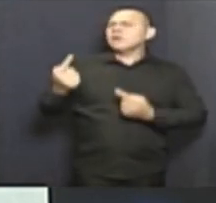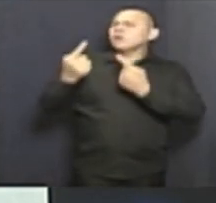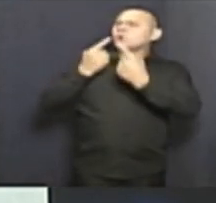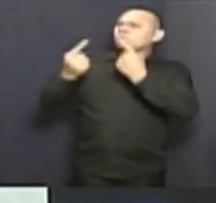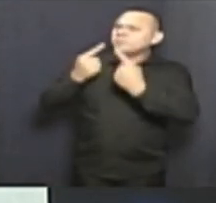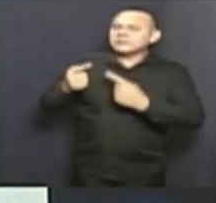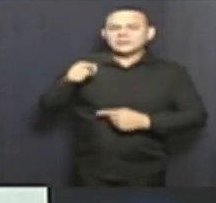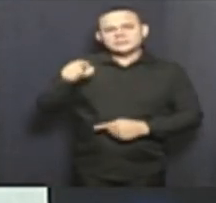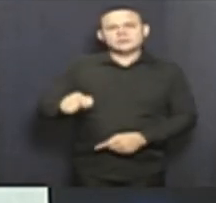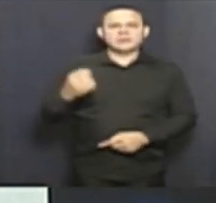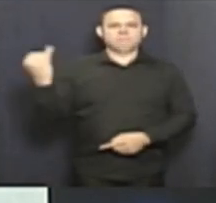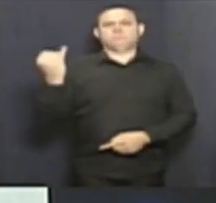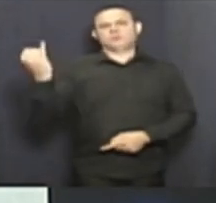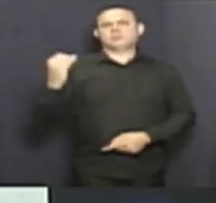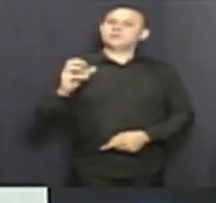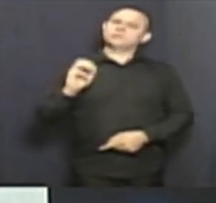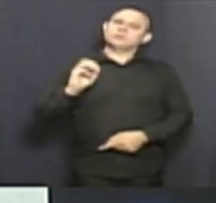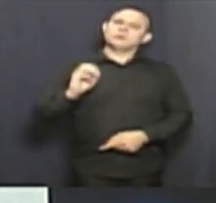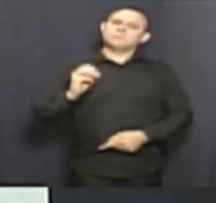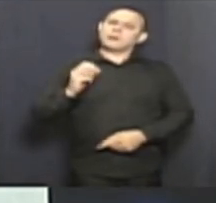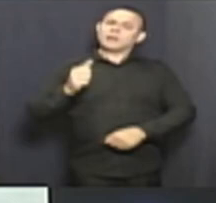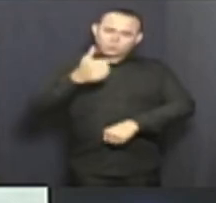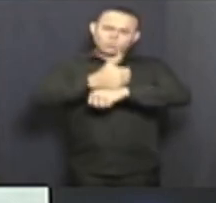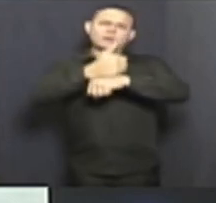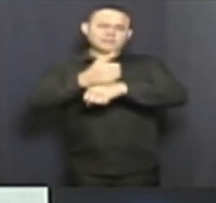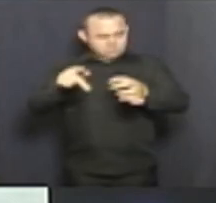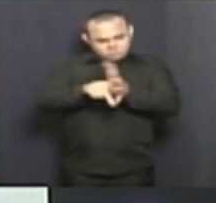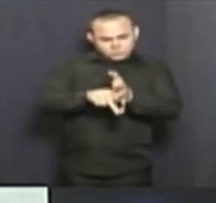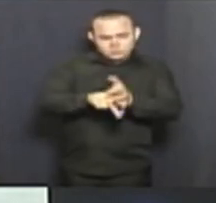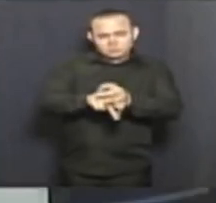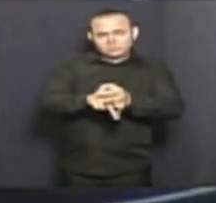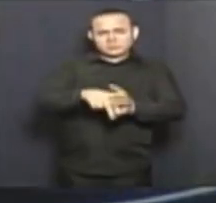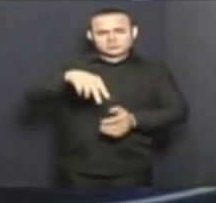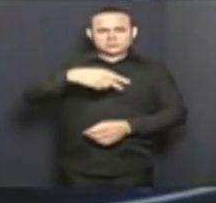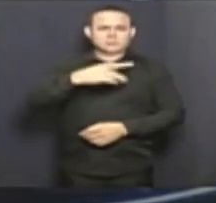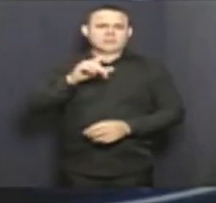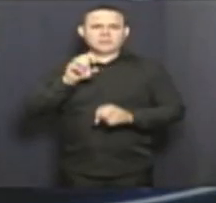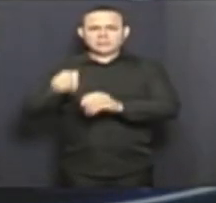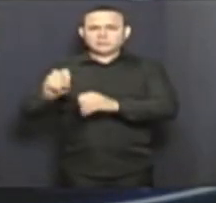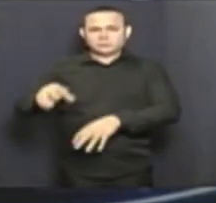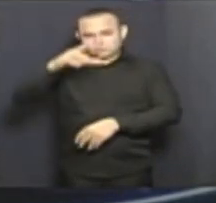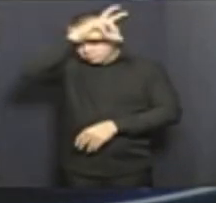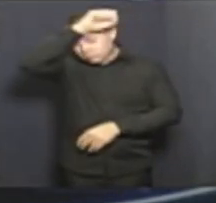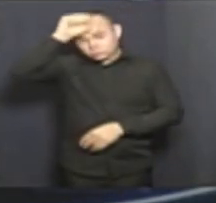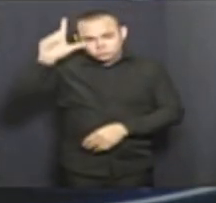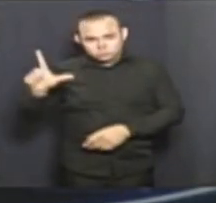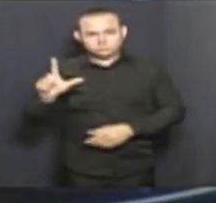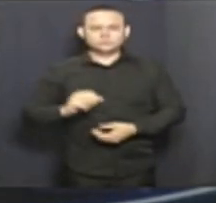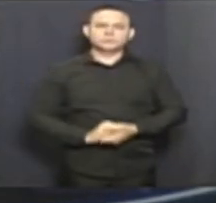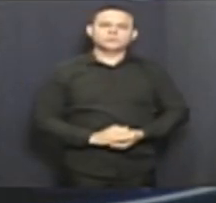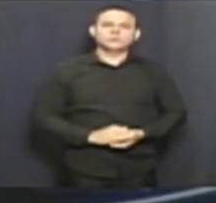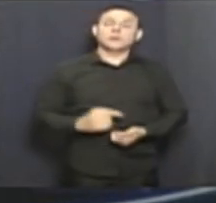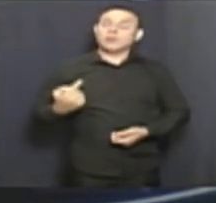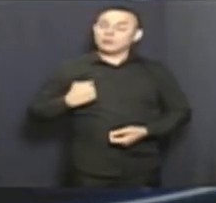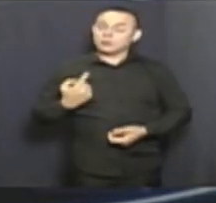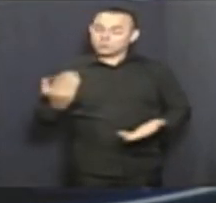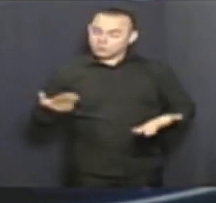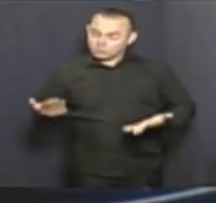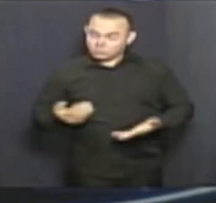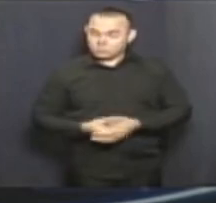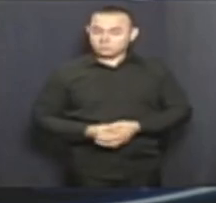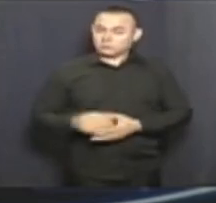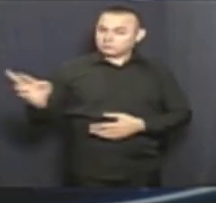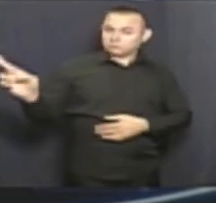isso é importante para a qualidade da educação pública no mato grosso do sul o comentário da resposta cabe ao candidato